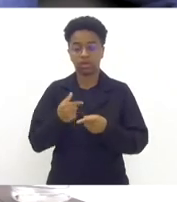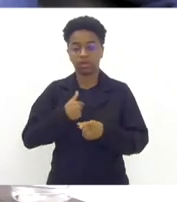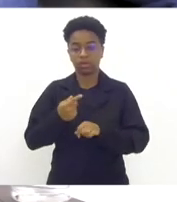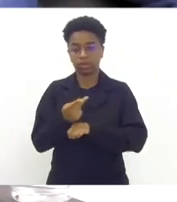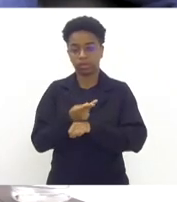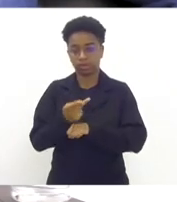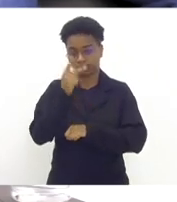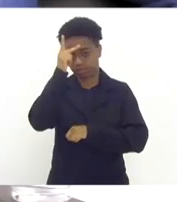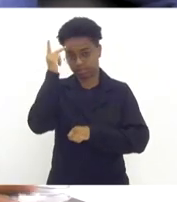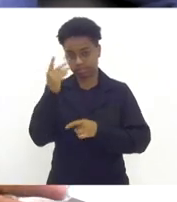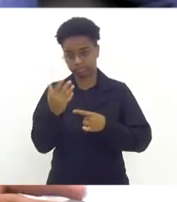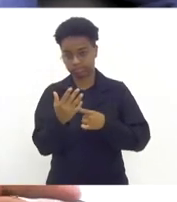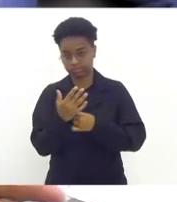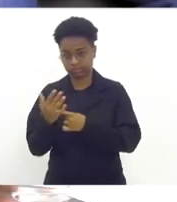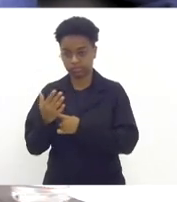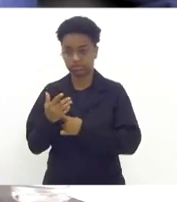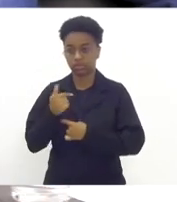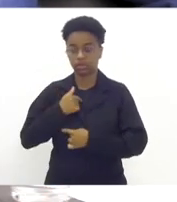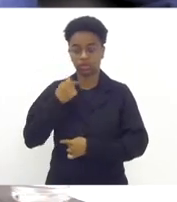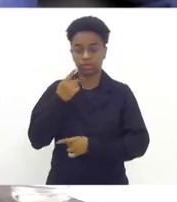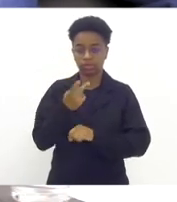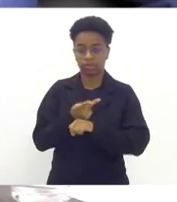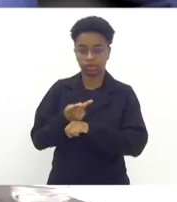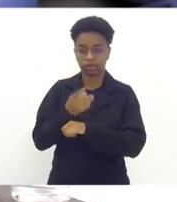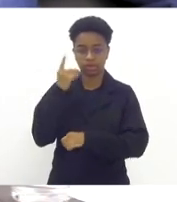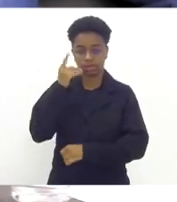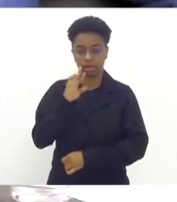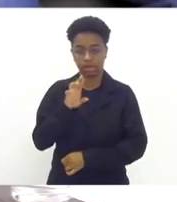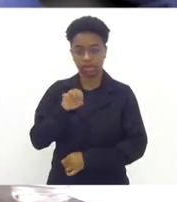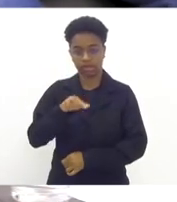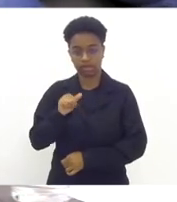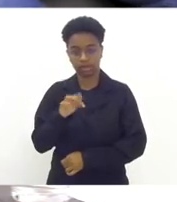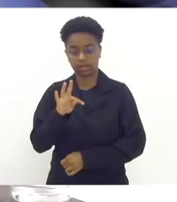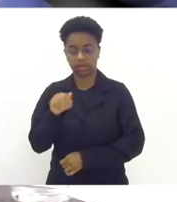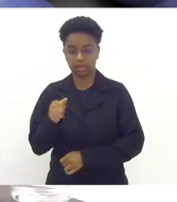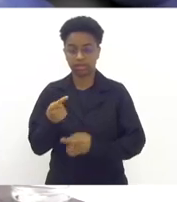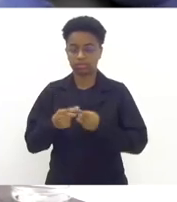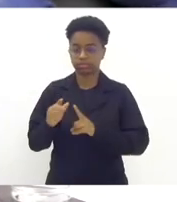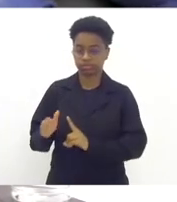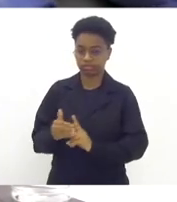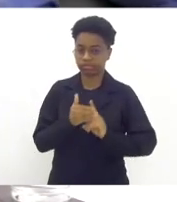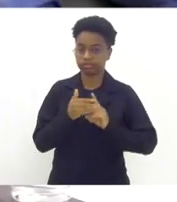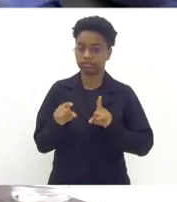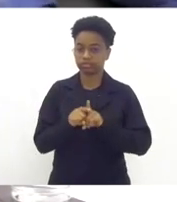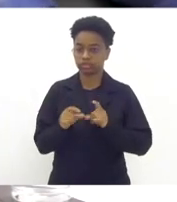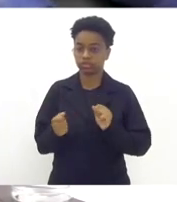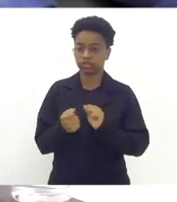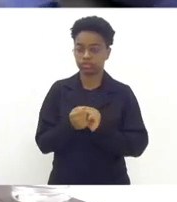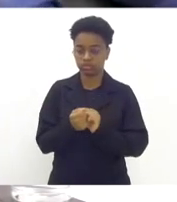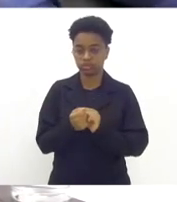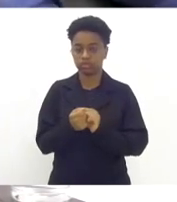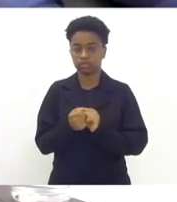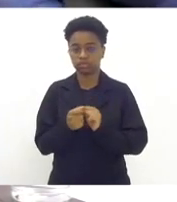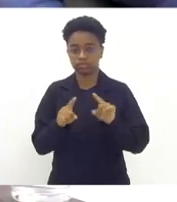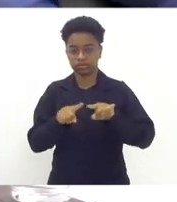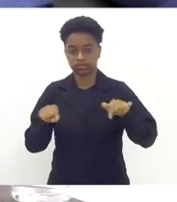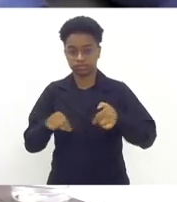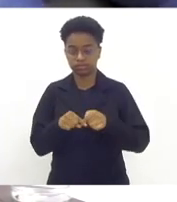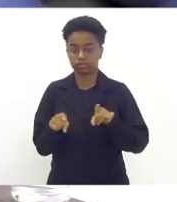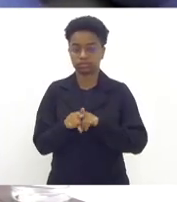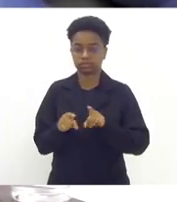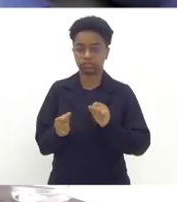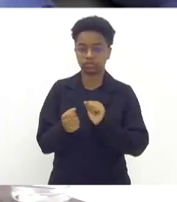ajuda, procurei a deputada Renata Souza, e prontamente com o coronel Ibis, me ajudaram bastante, procurei a Comissão de Direitos Humanos da OAB, com a